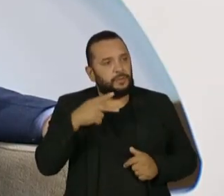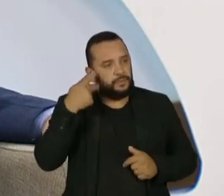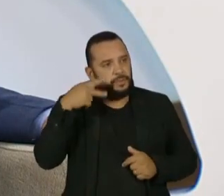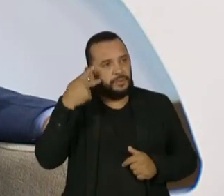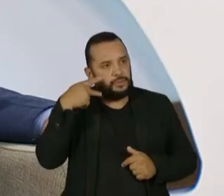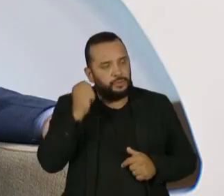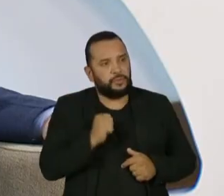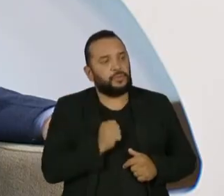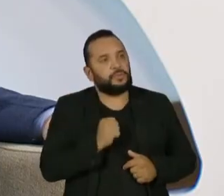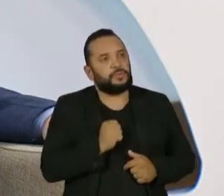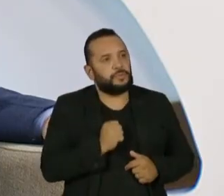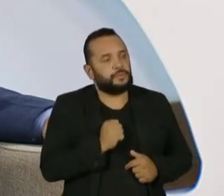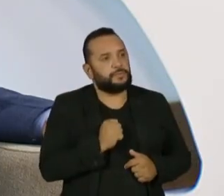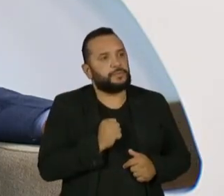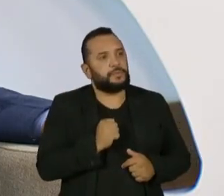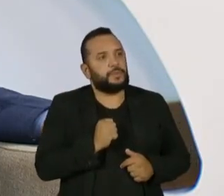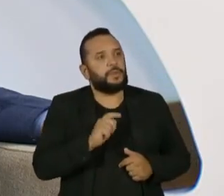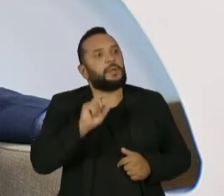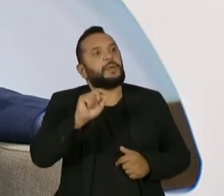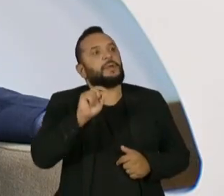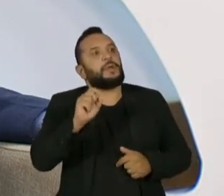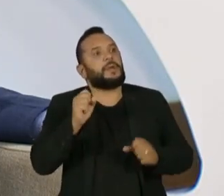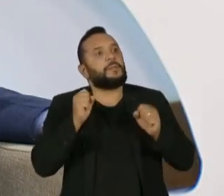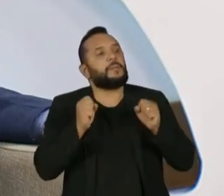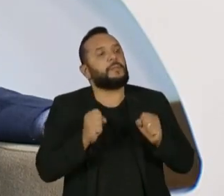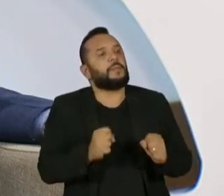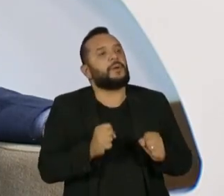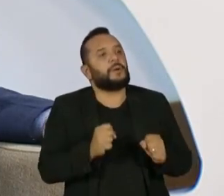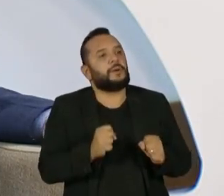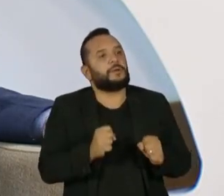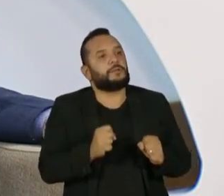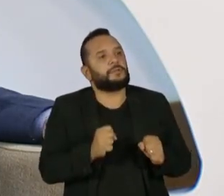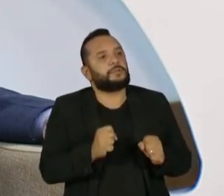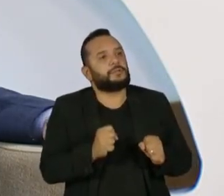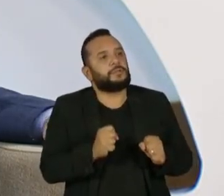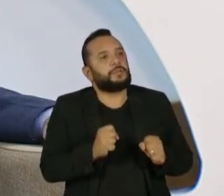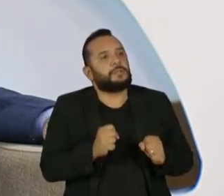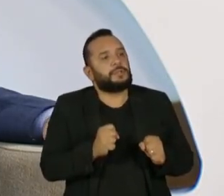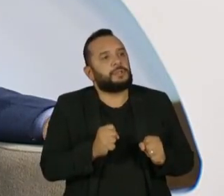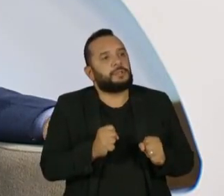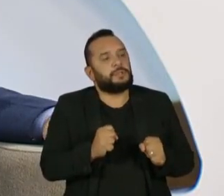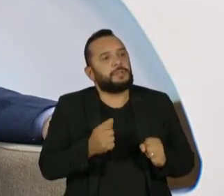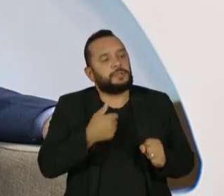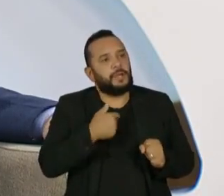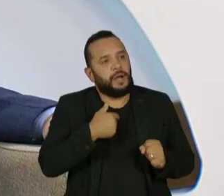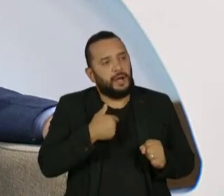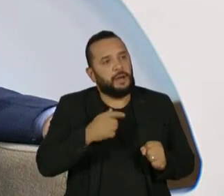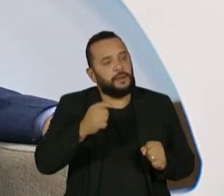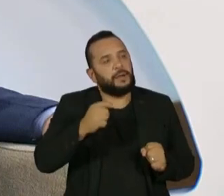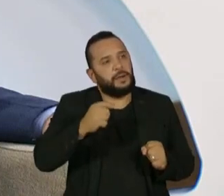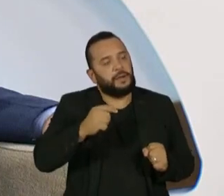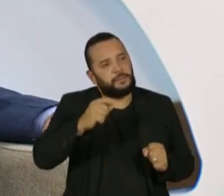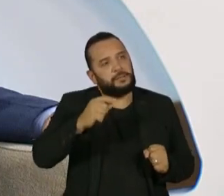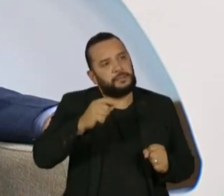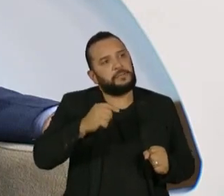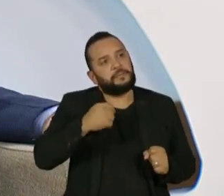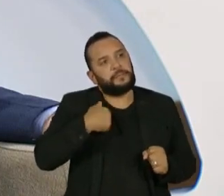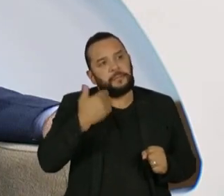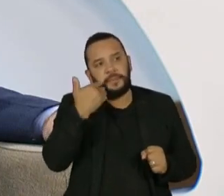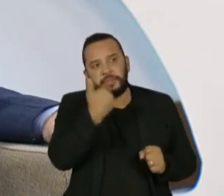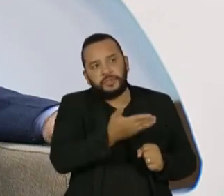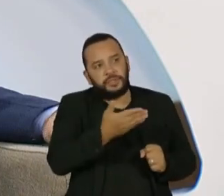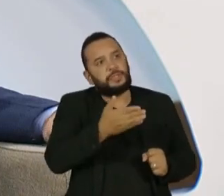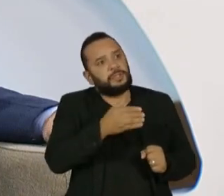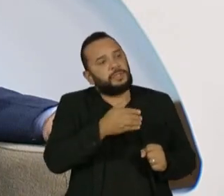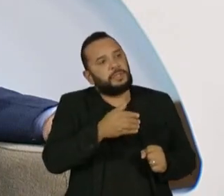parlamentares, a questão de quem pode demandar junto ao quem tem legitimidade para fazer a demanda junto